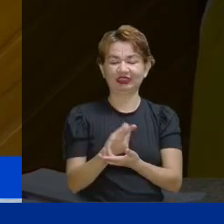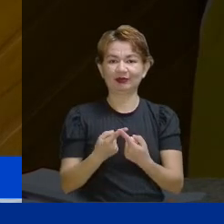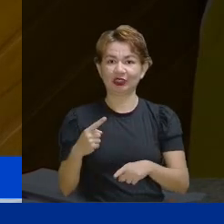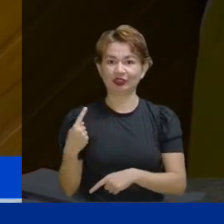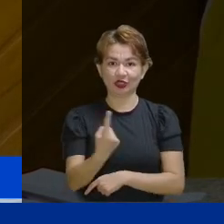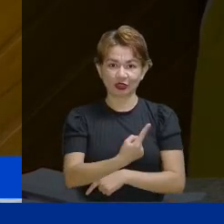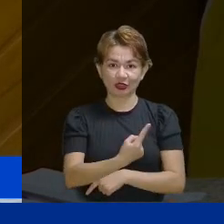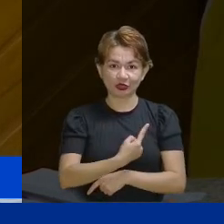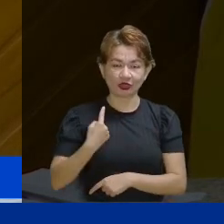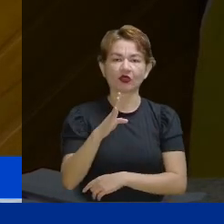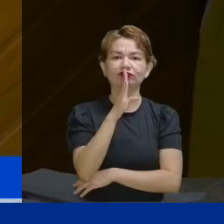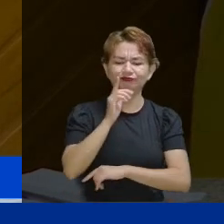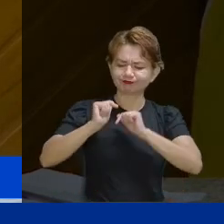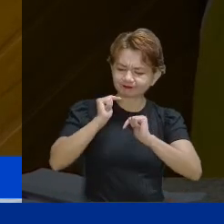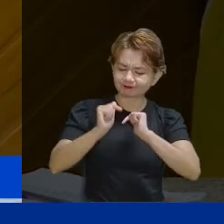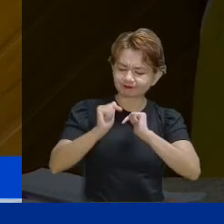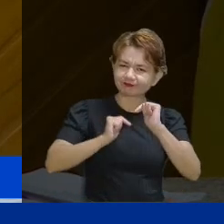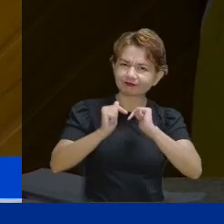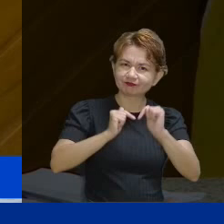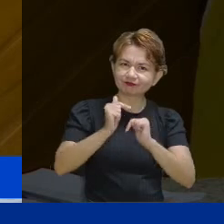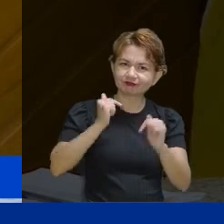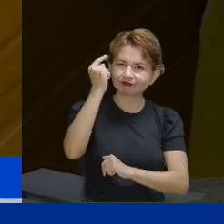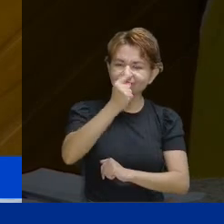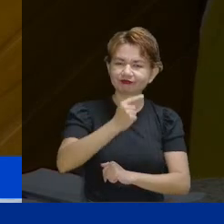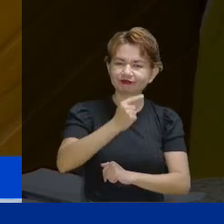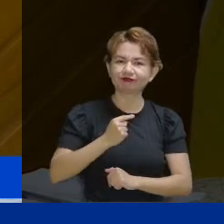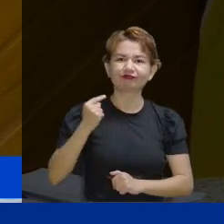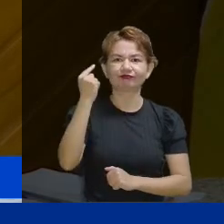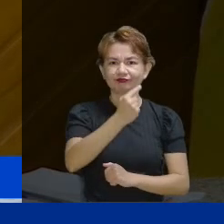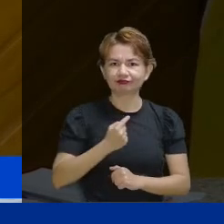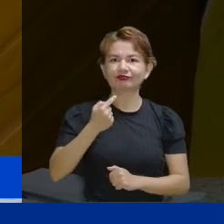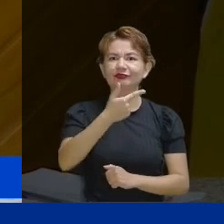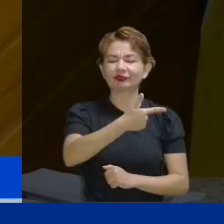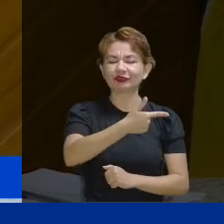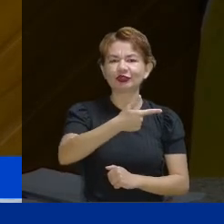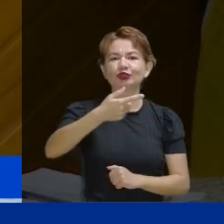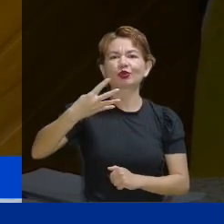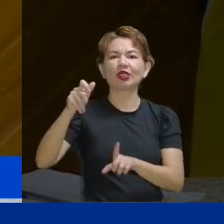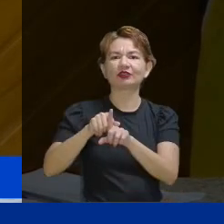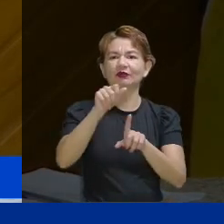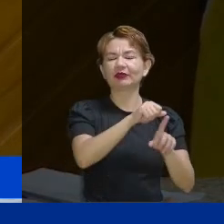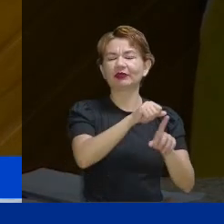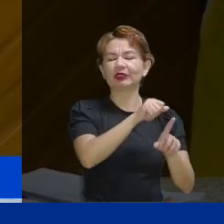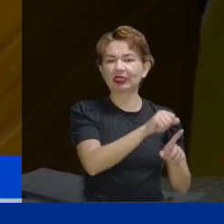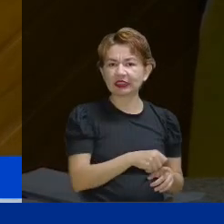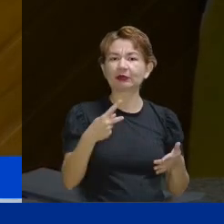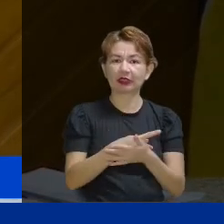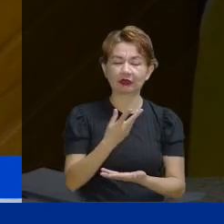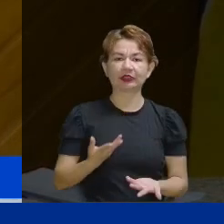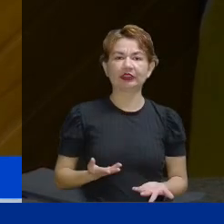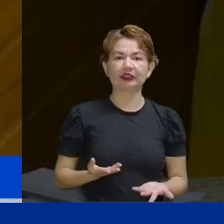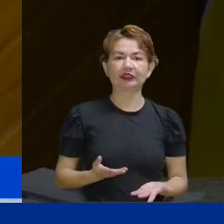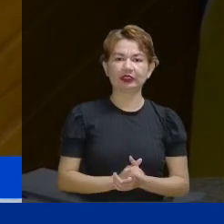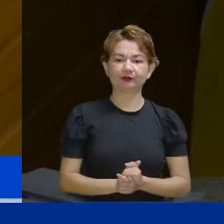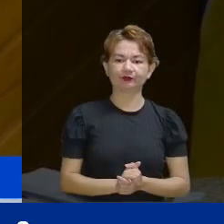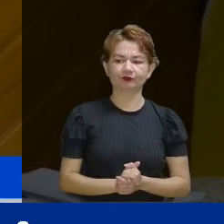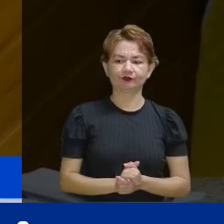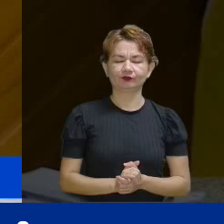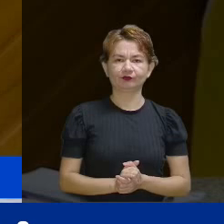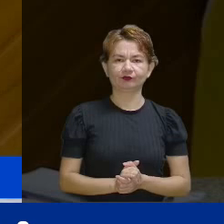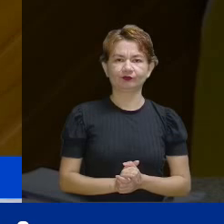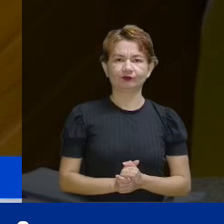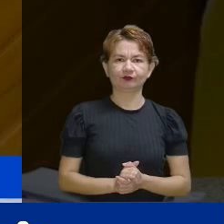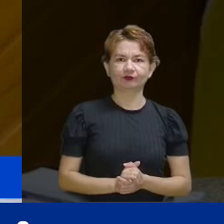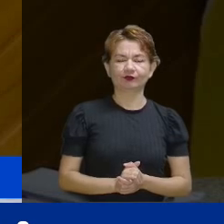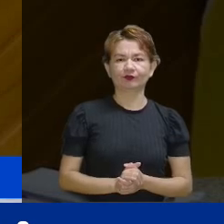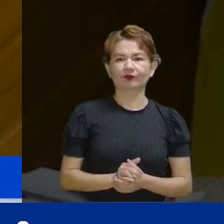nós silenciosamente trabalhamos 24 meses para que isso aconteça de forma que a